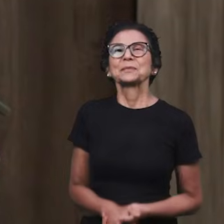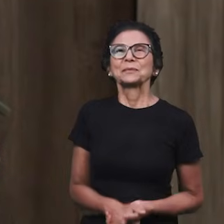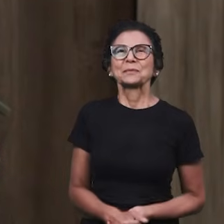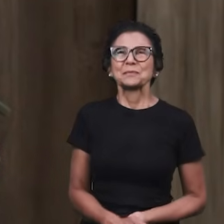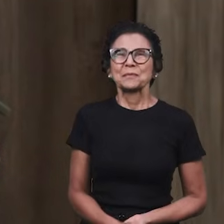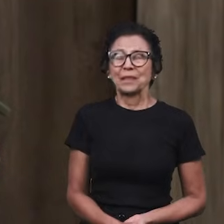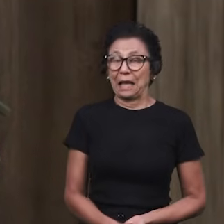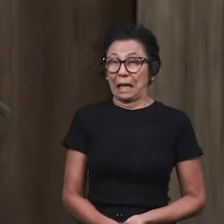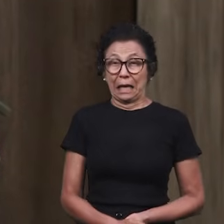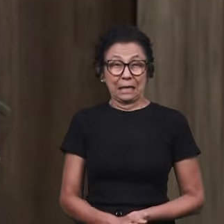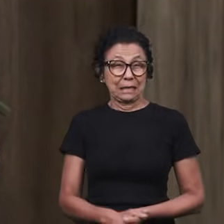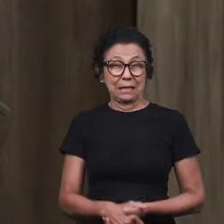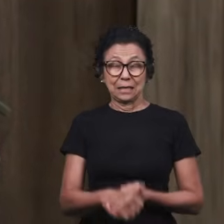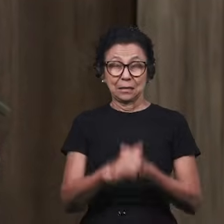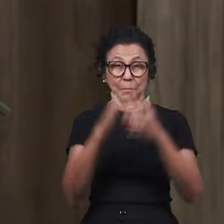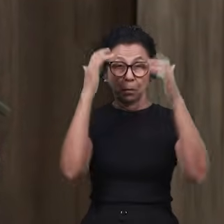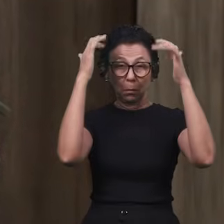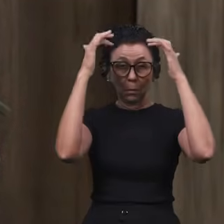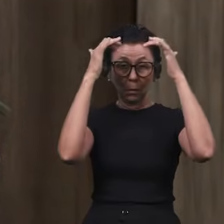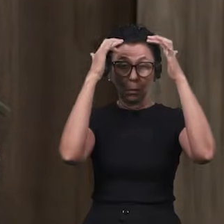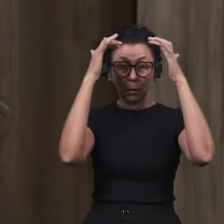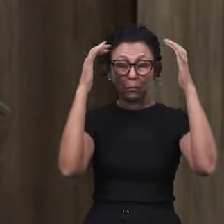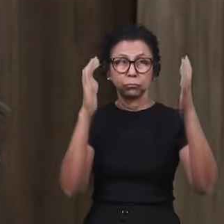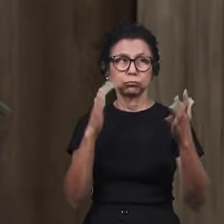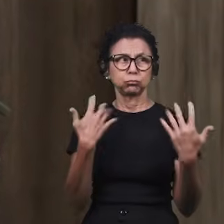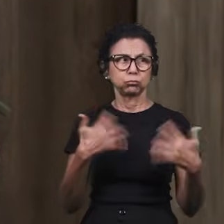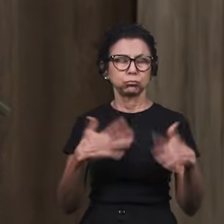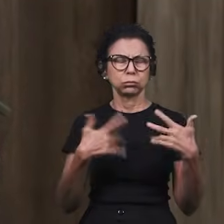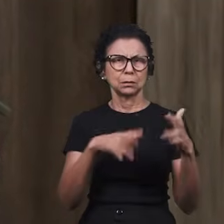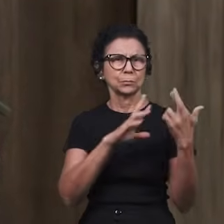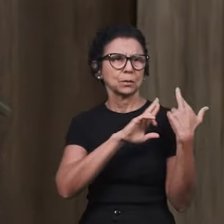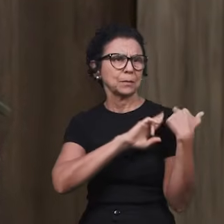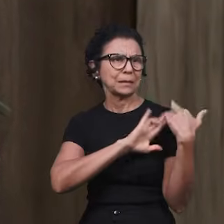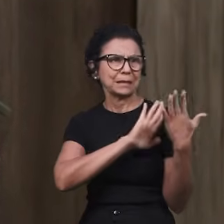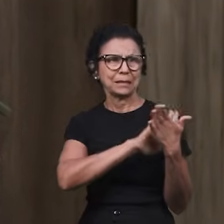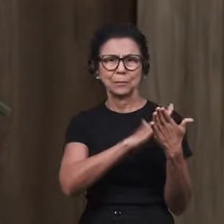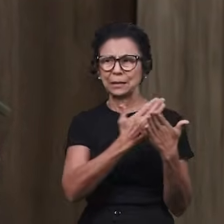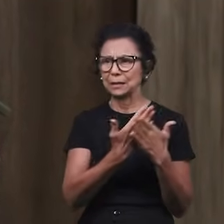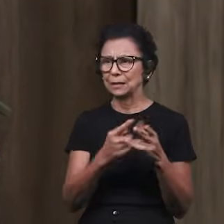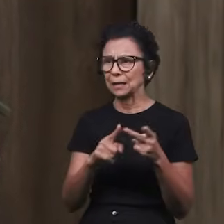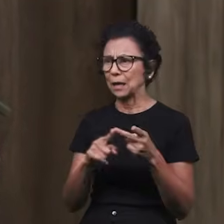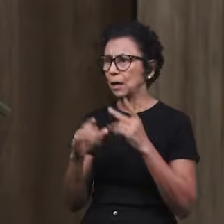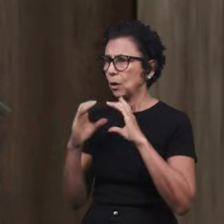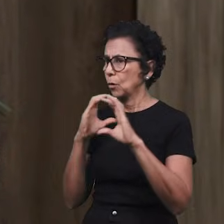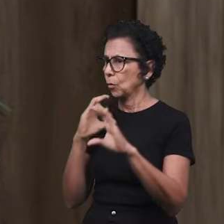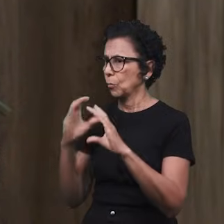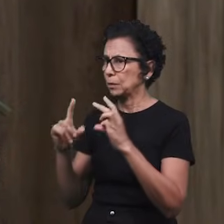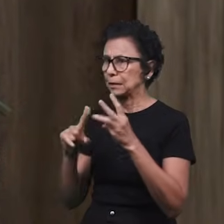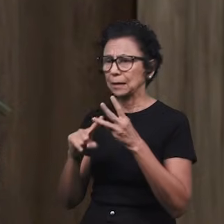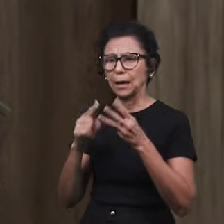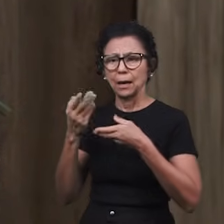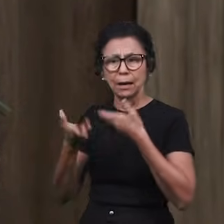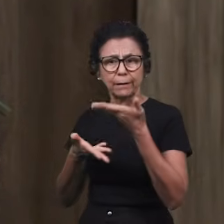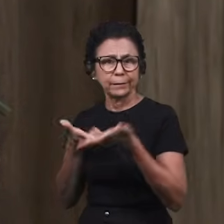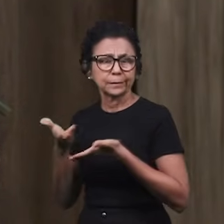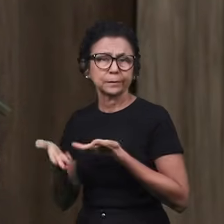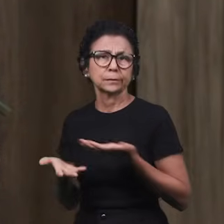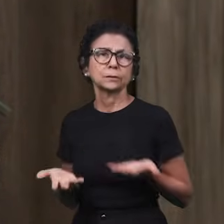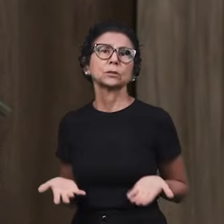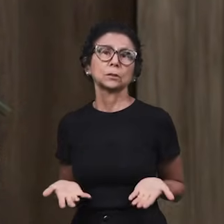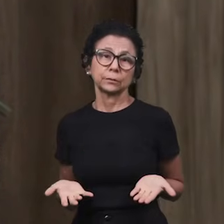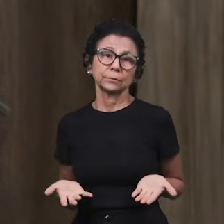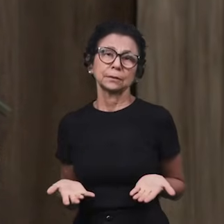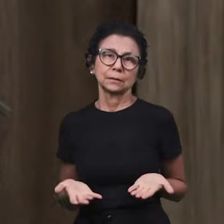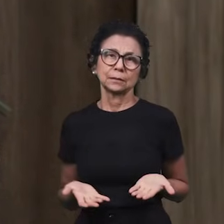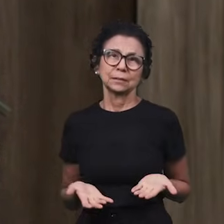cabeça do intérprete, né, ai, a responsabilidade de traduzir, de falar e de dar assistência, né?